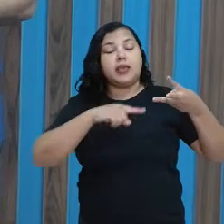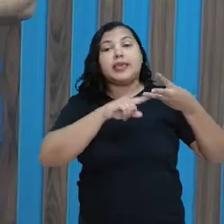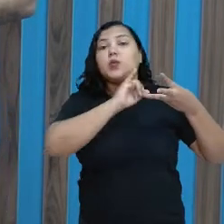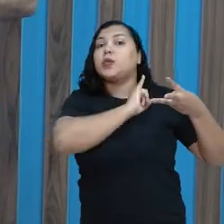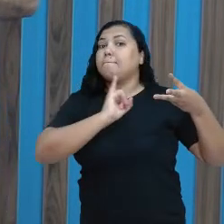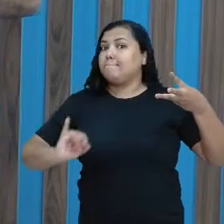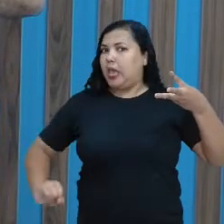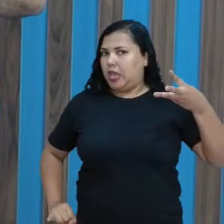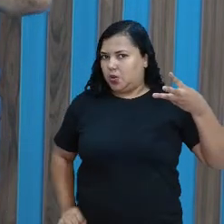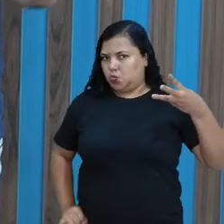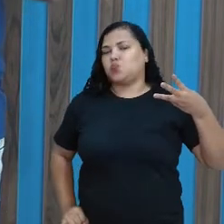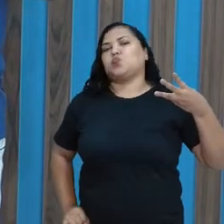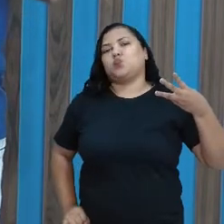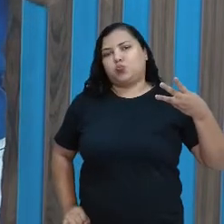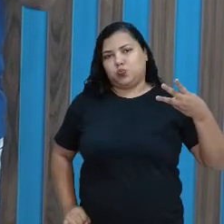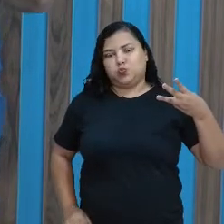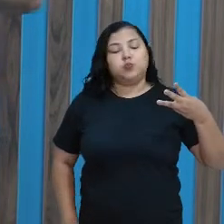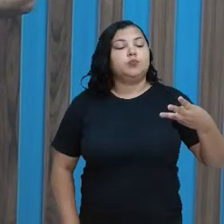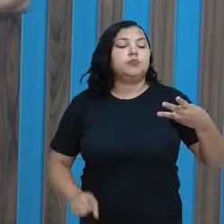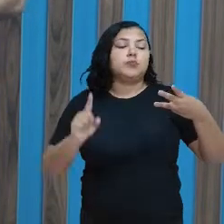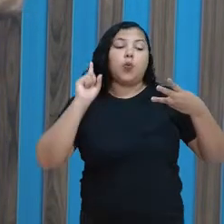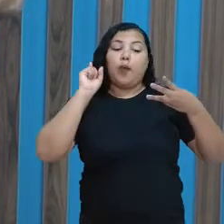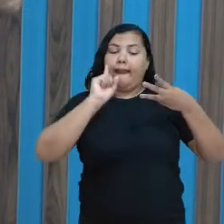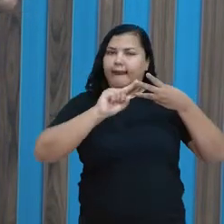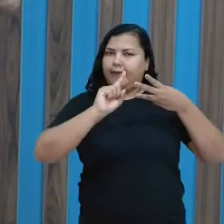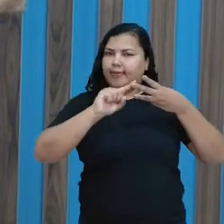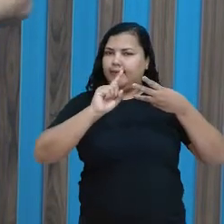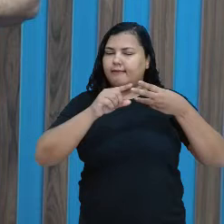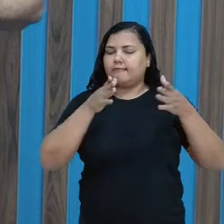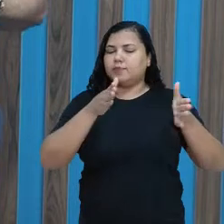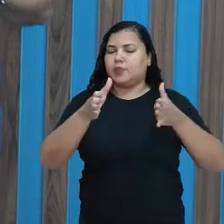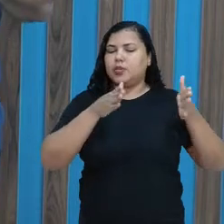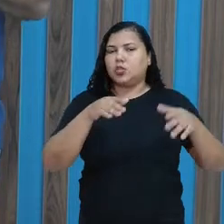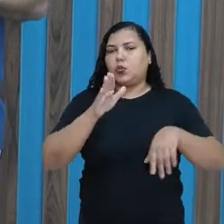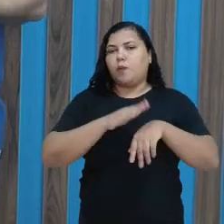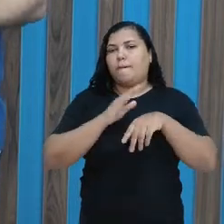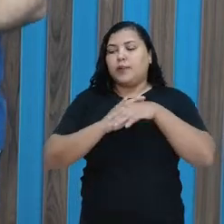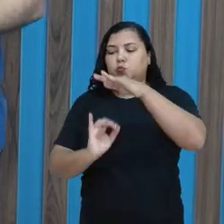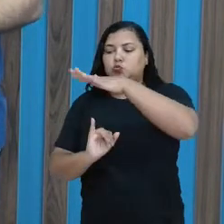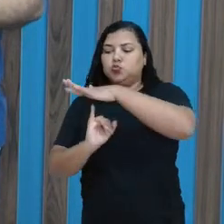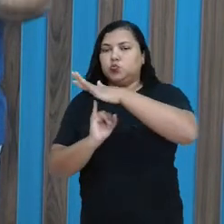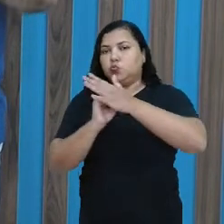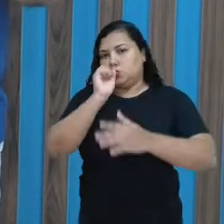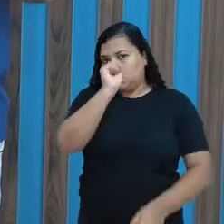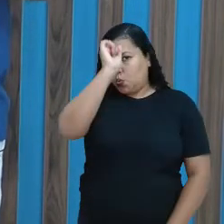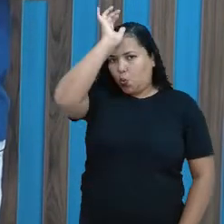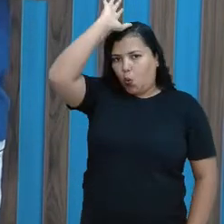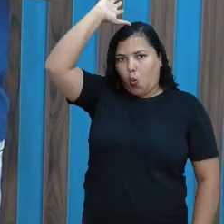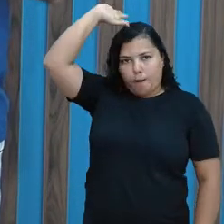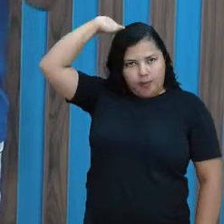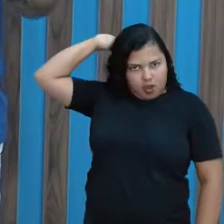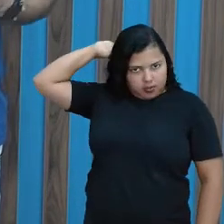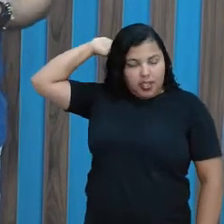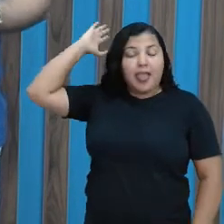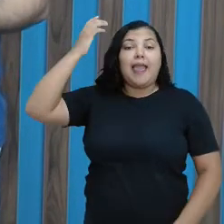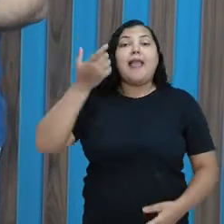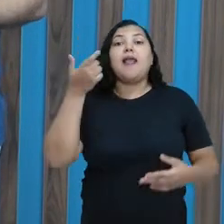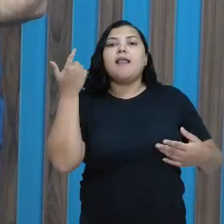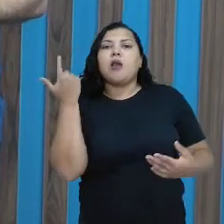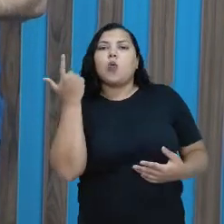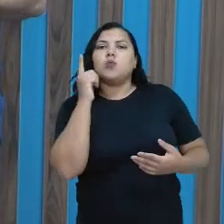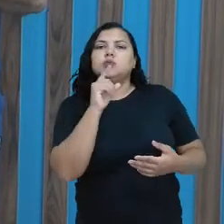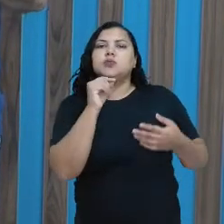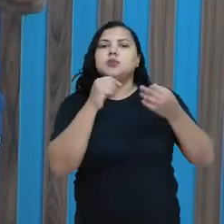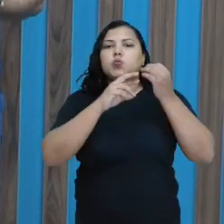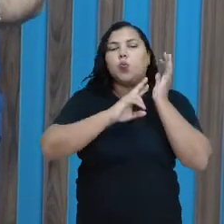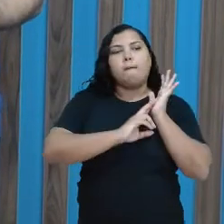período onde uma instituição romana em específico ela ganhou maior